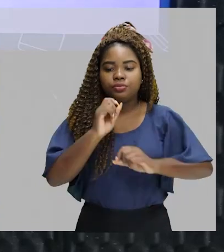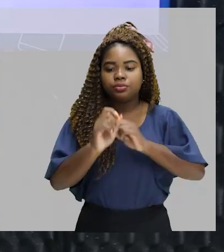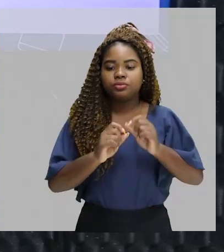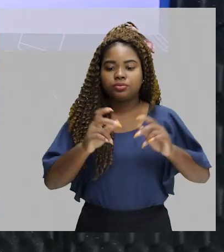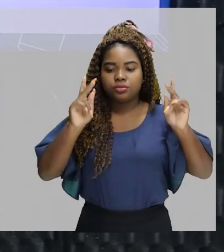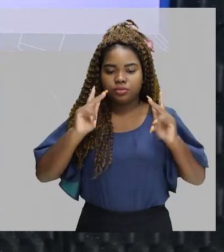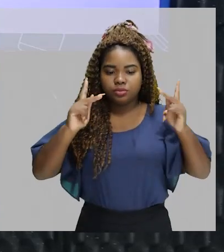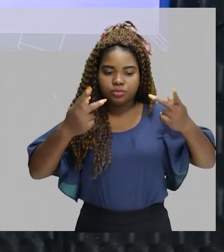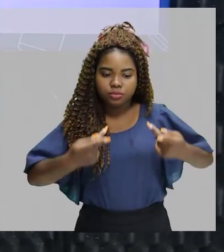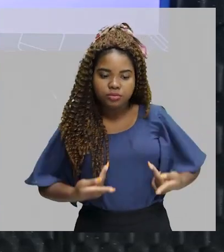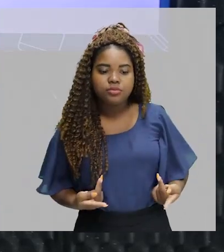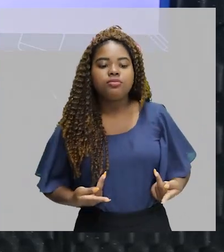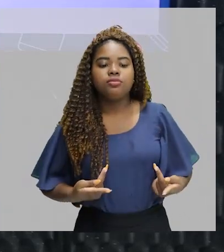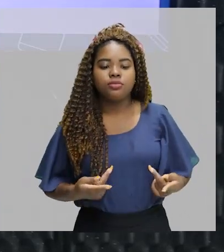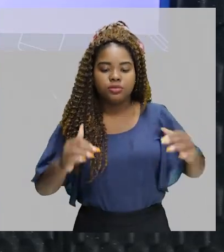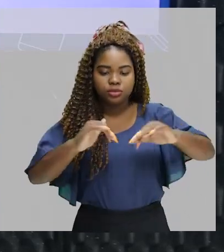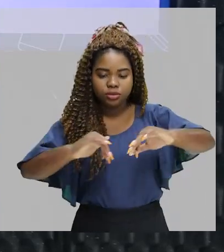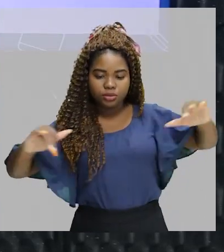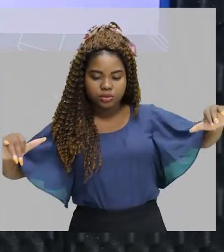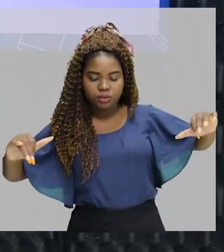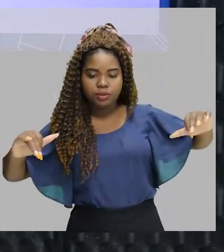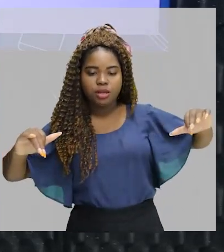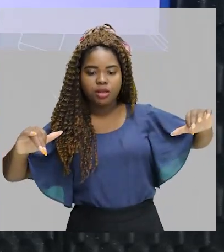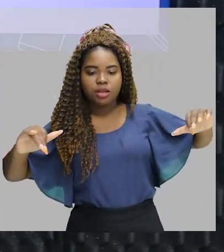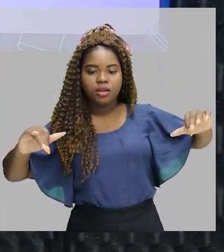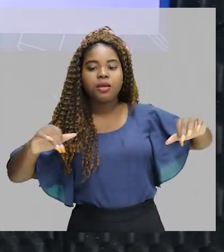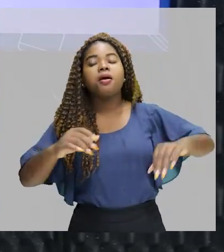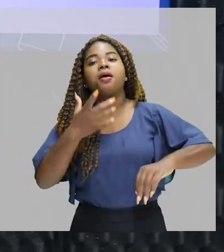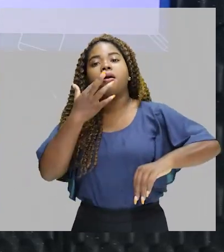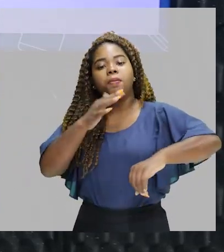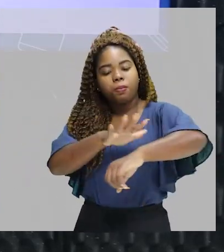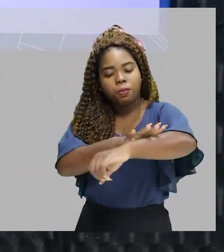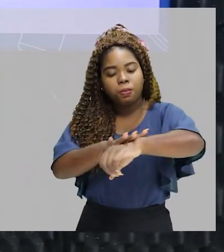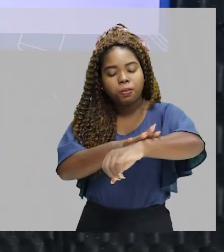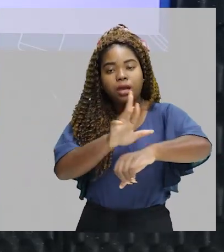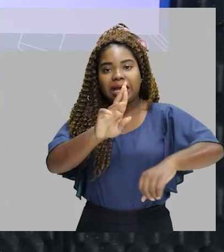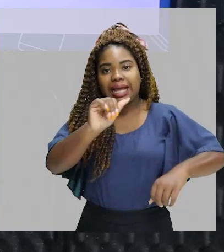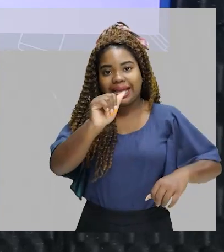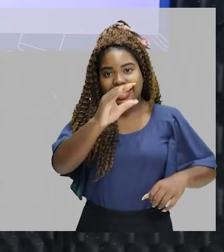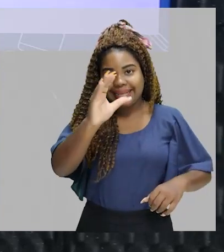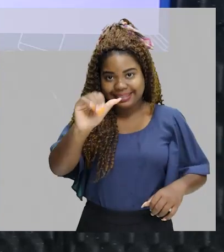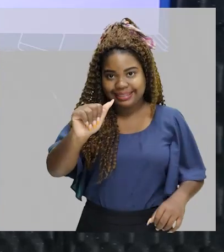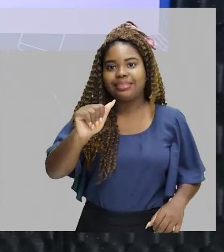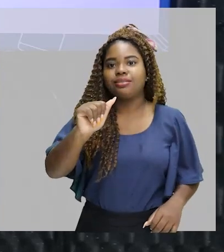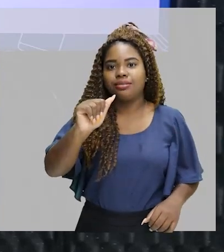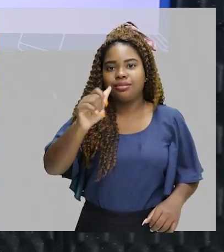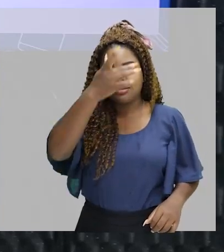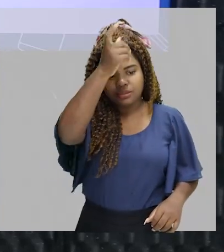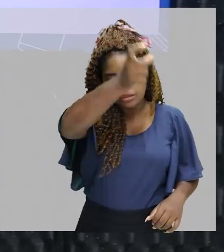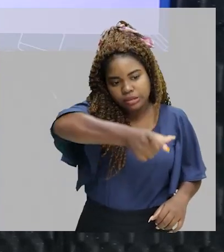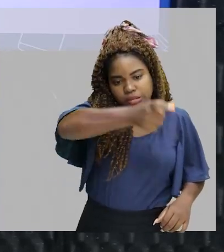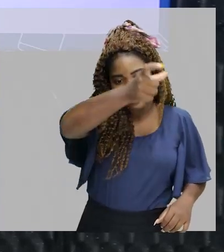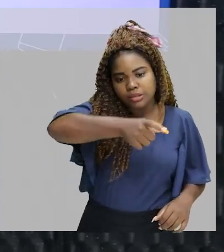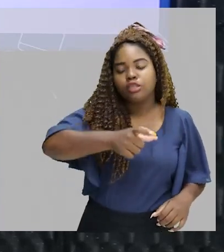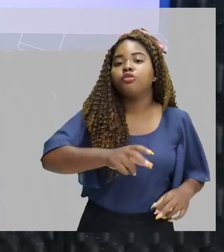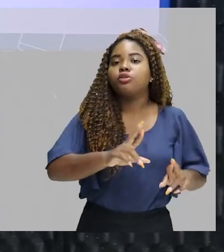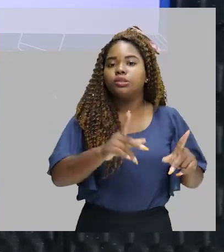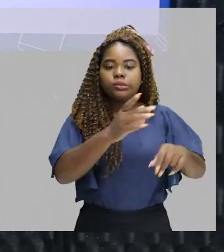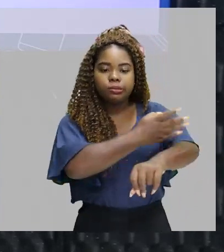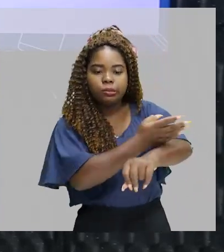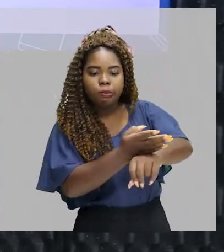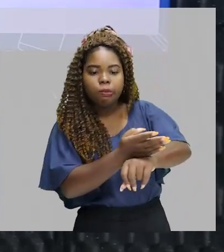espécie humana seria dividida por raças, beleza? Então, para a gente falar de racismo, a gente tem que começar desse pressuposto, ou